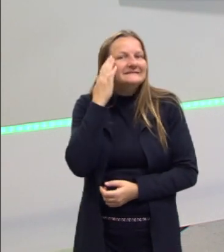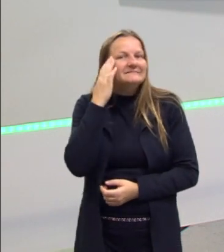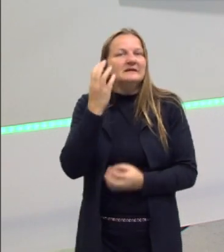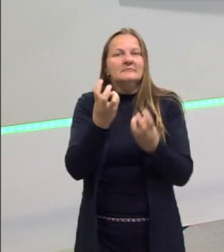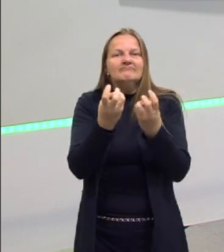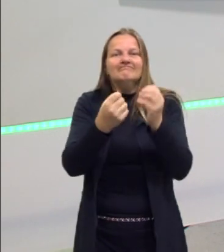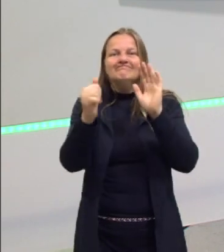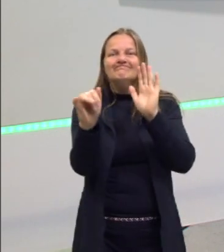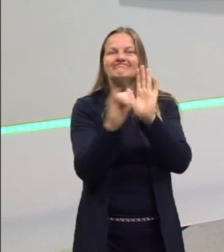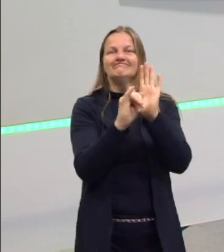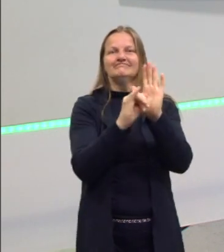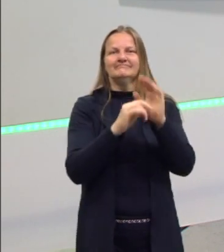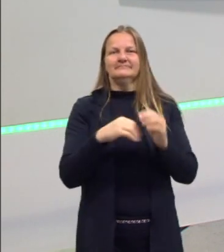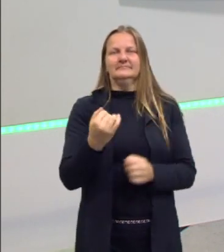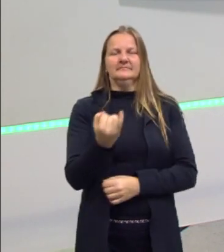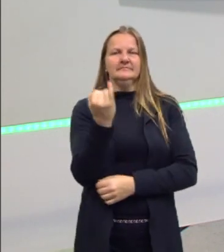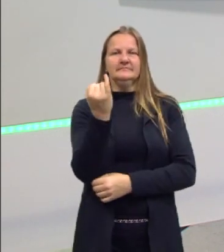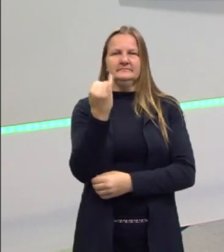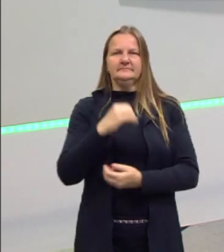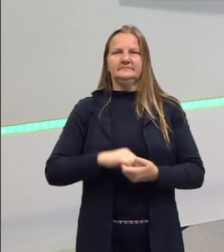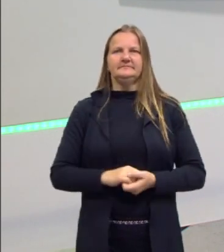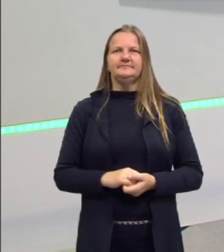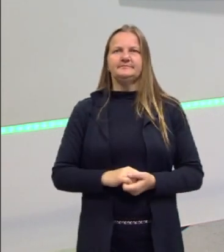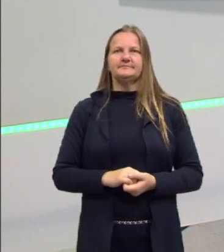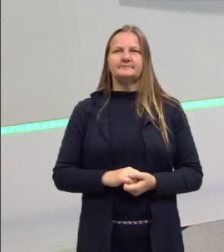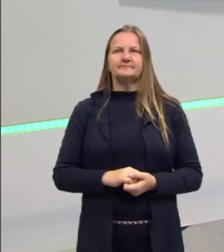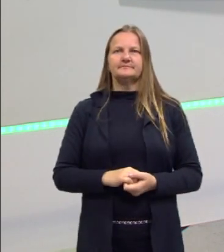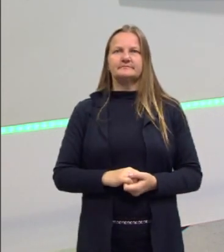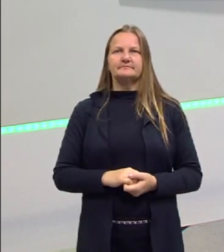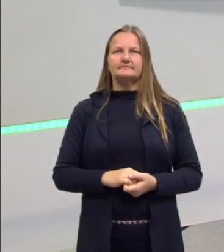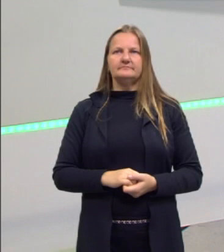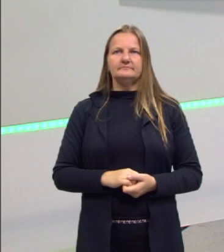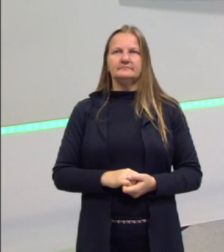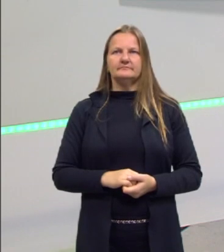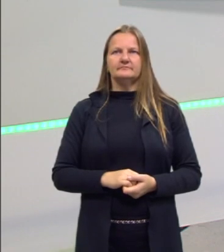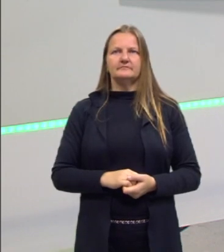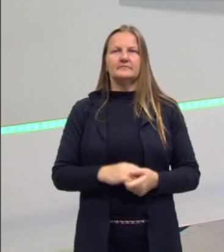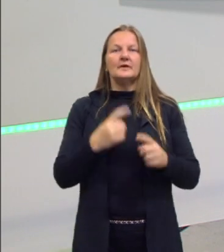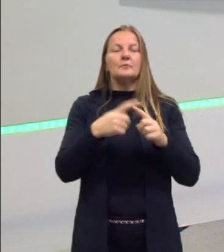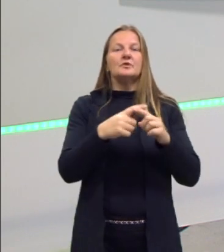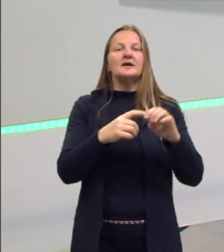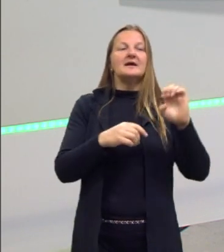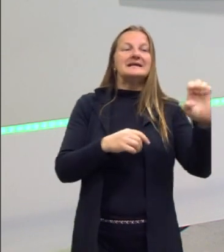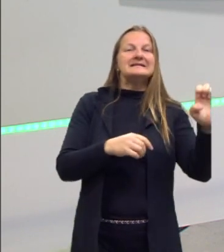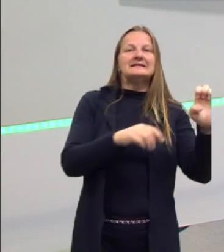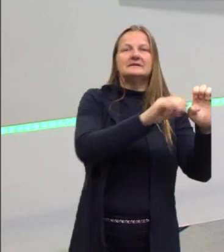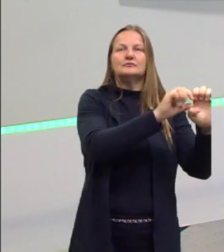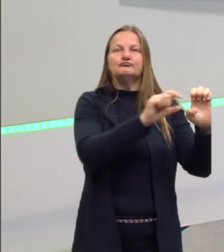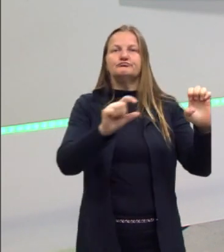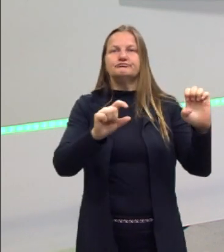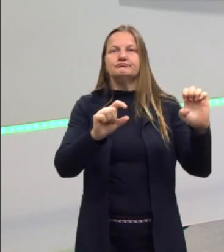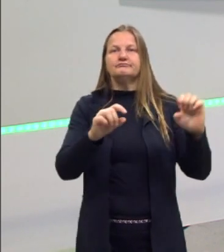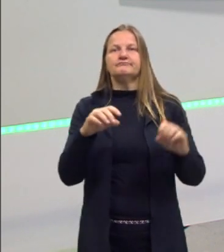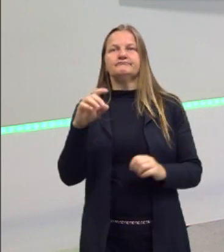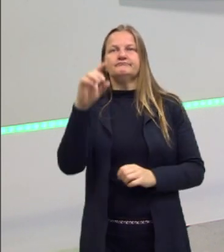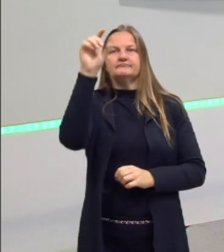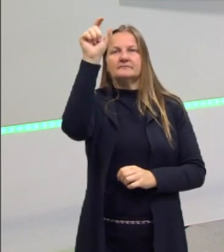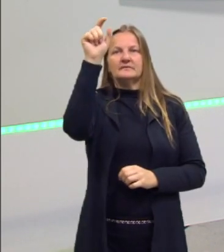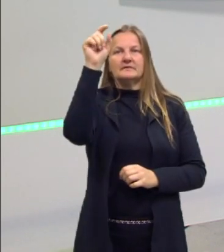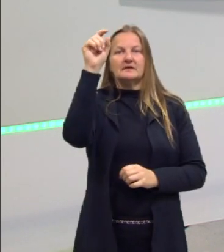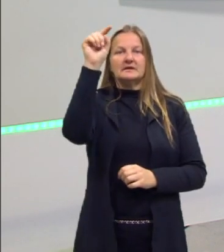identificar essa cadeia principal outra coisa por quê que o seguir daqui para cá e não